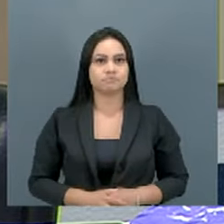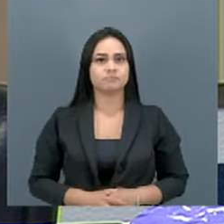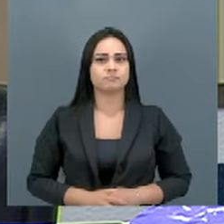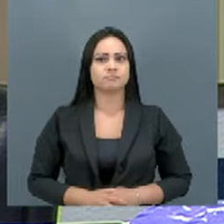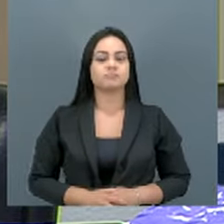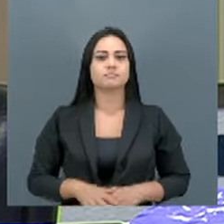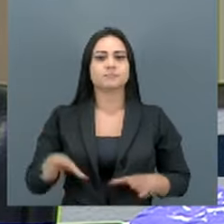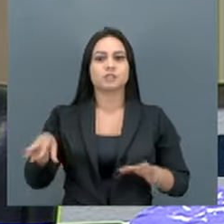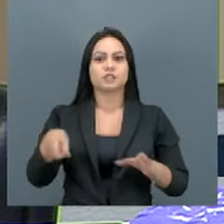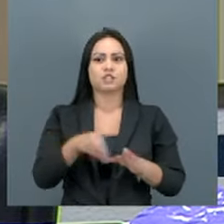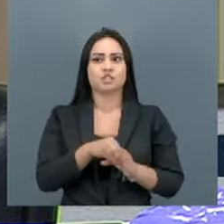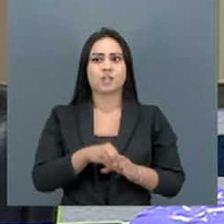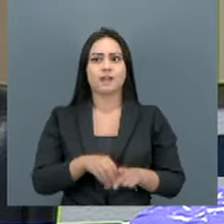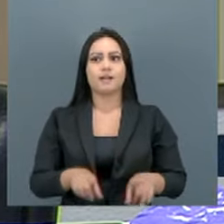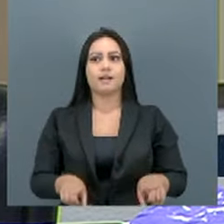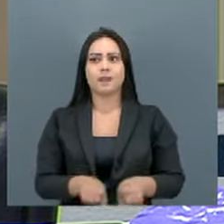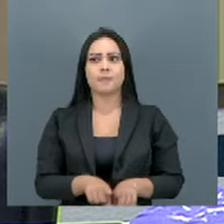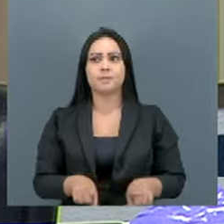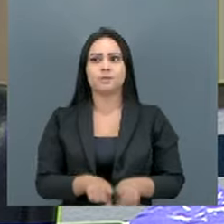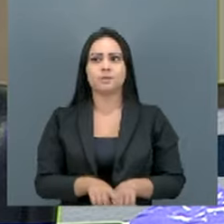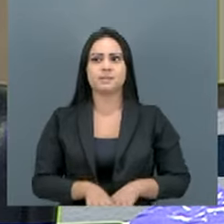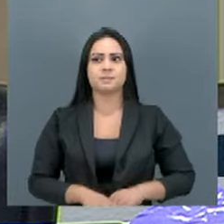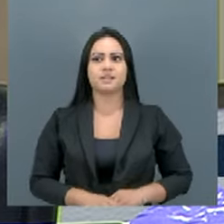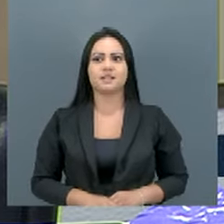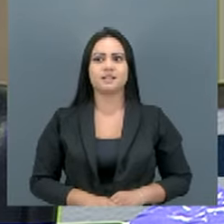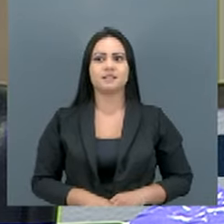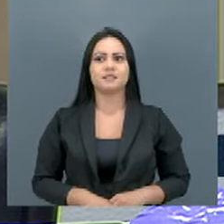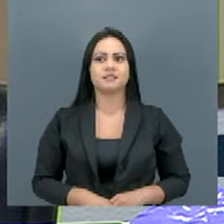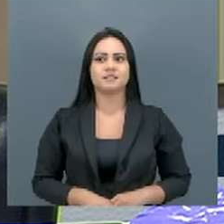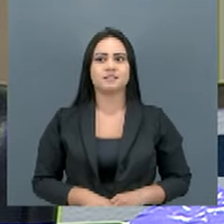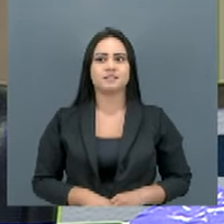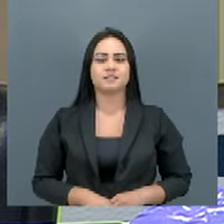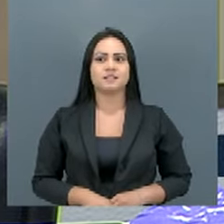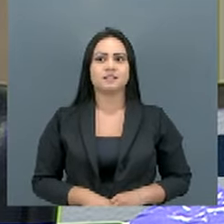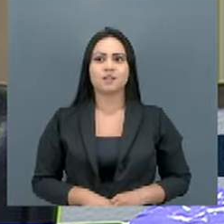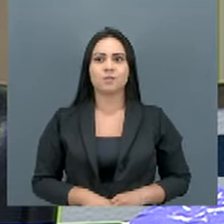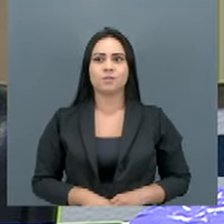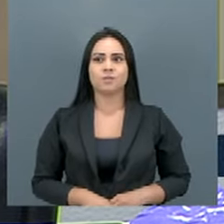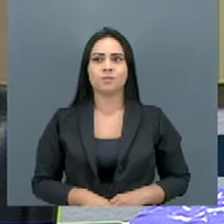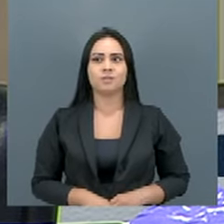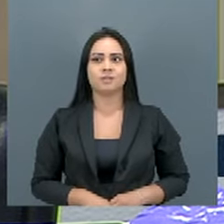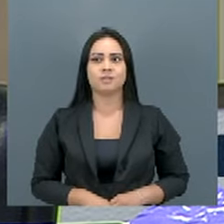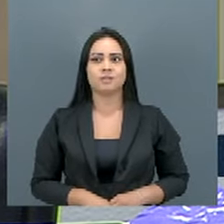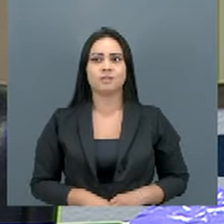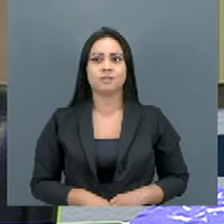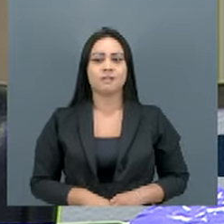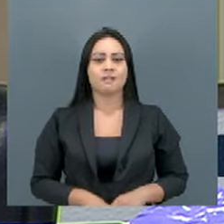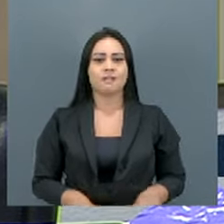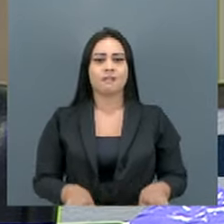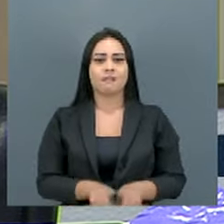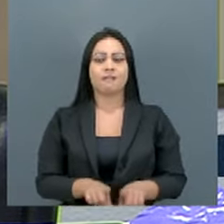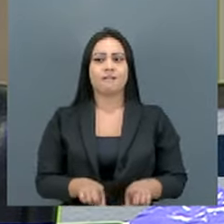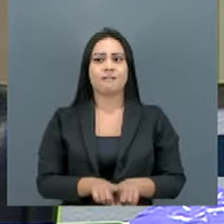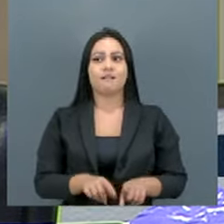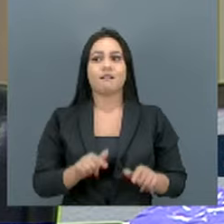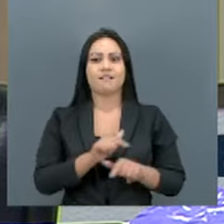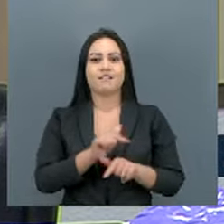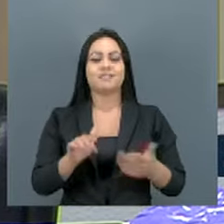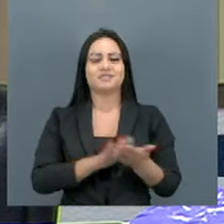Dentro das aldeias, a comunidade indígena está muito sofrendo, nem sabe nada.